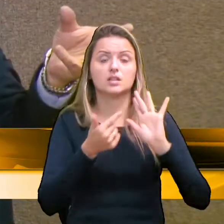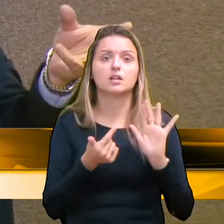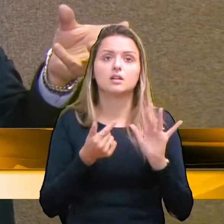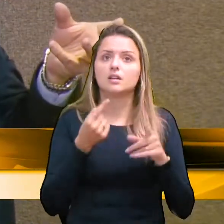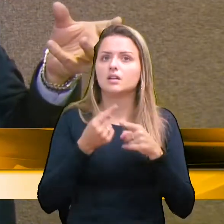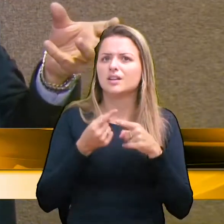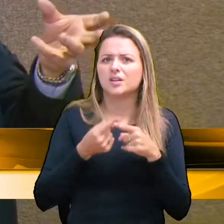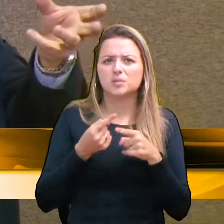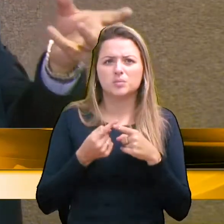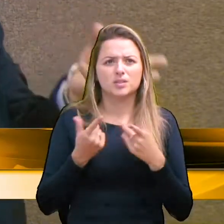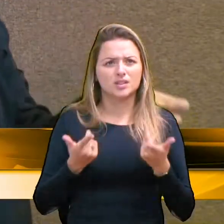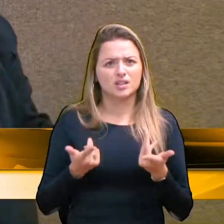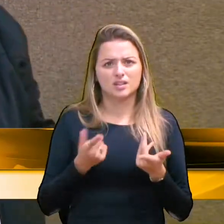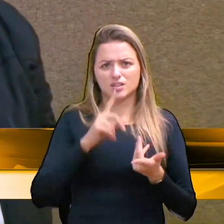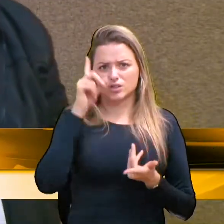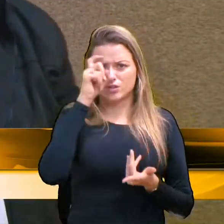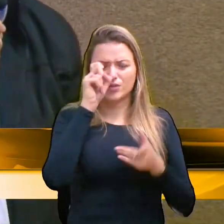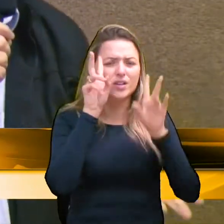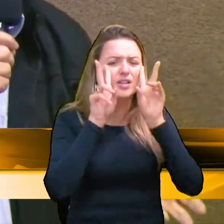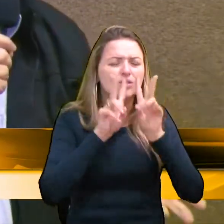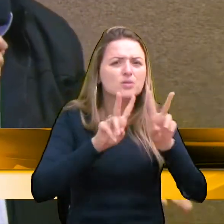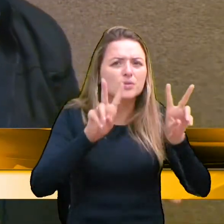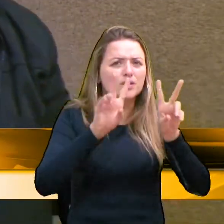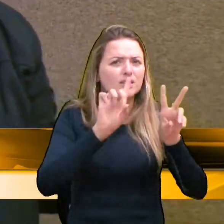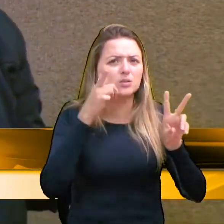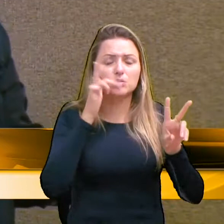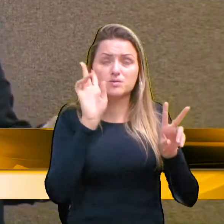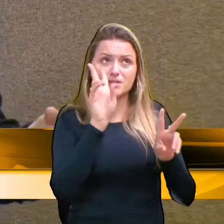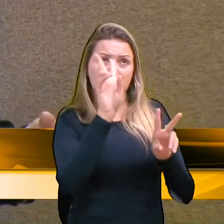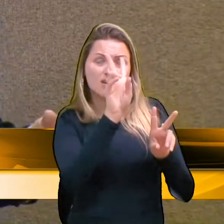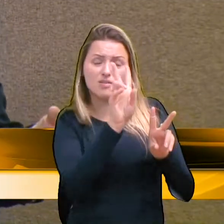era, primeiro, de difícil visualização.